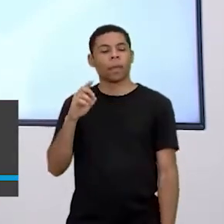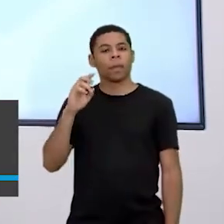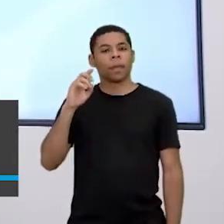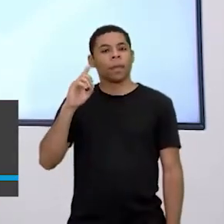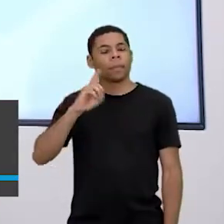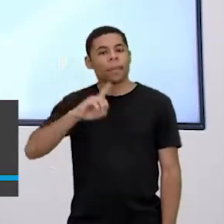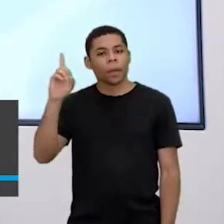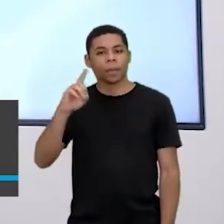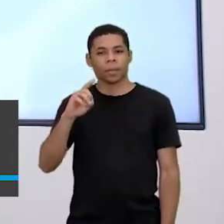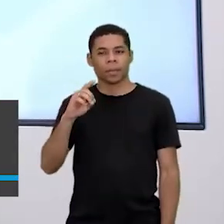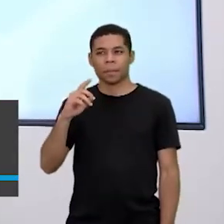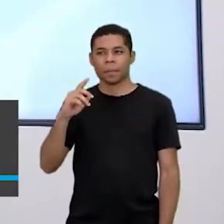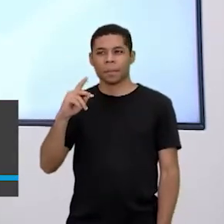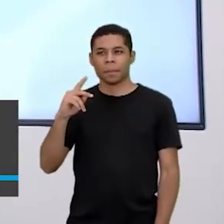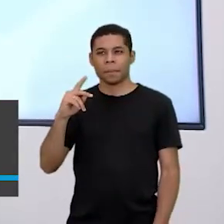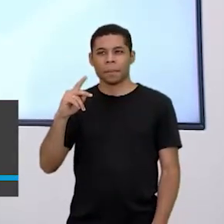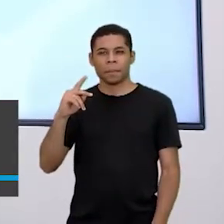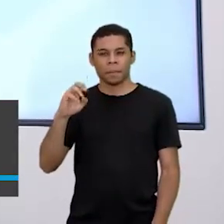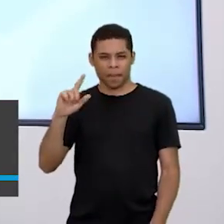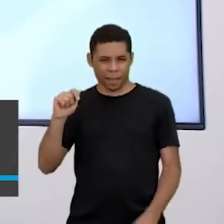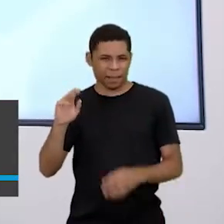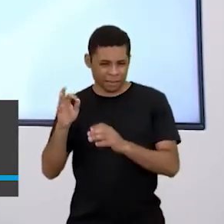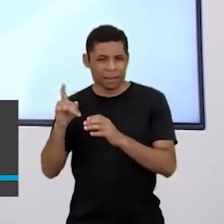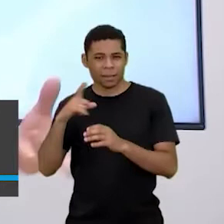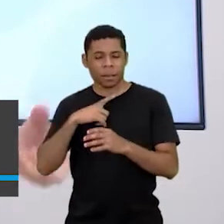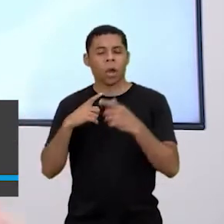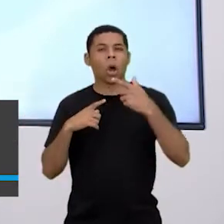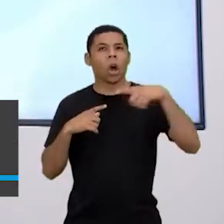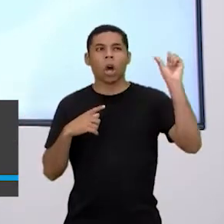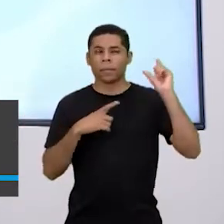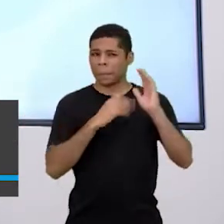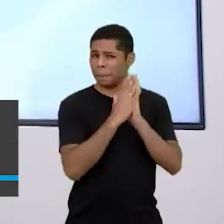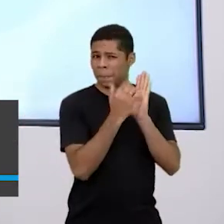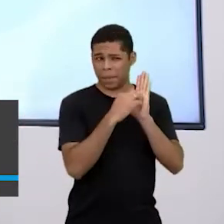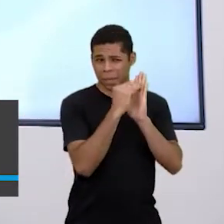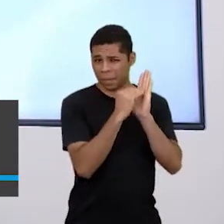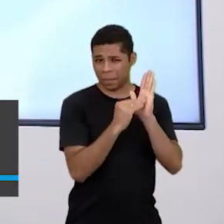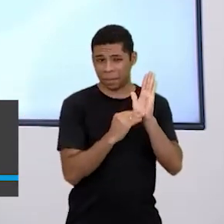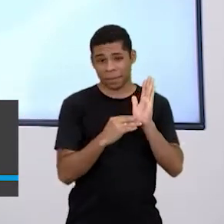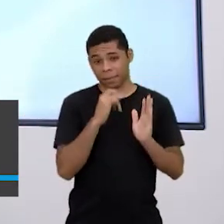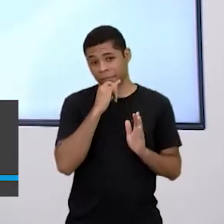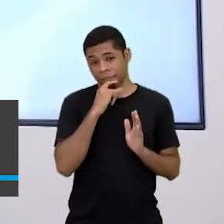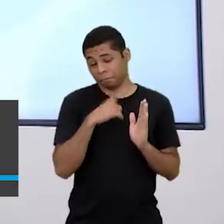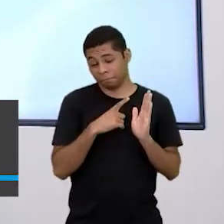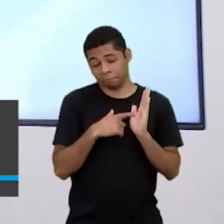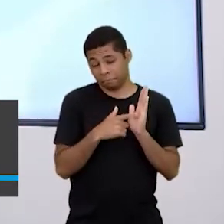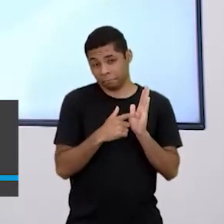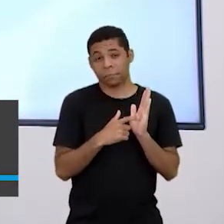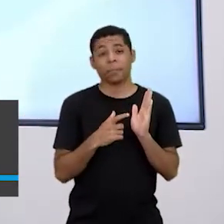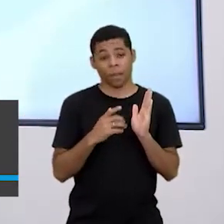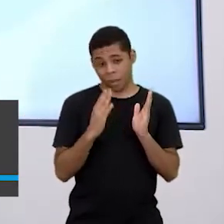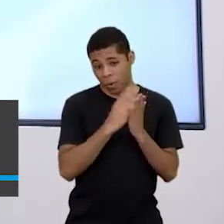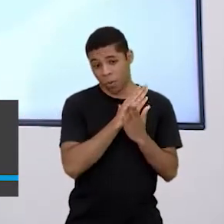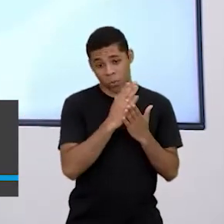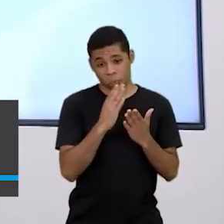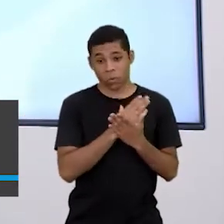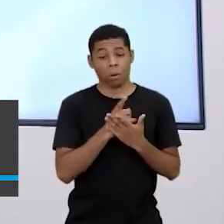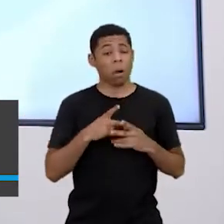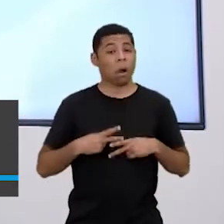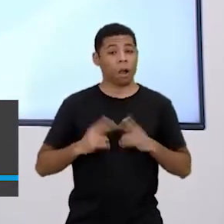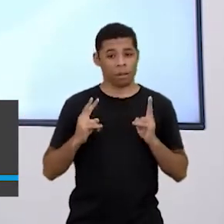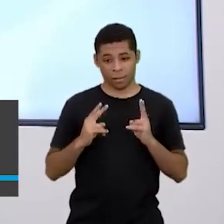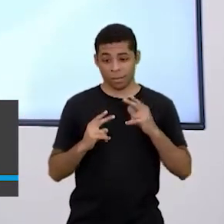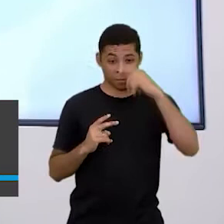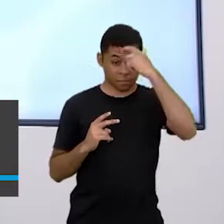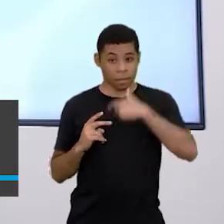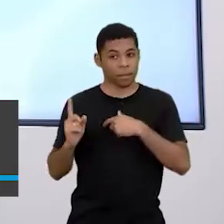disfarçada, até na Bíblia, né? Algumas figuras também sagradas, elas se disfarçam e